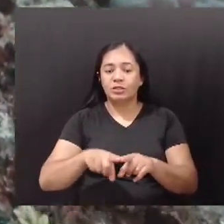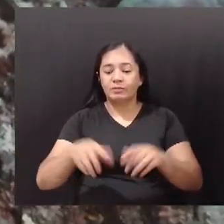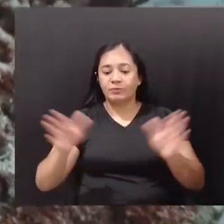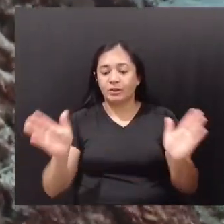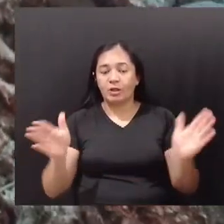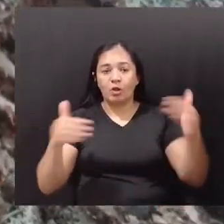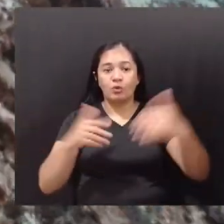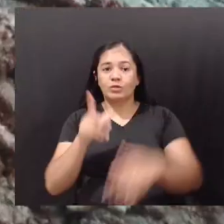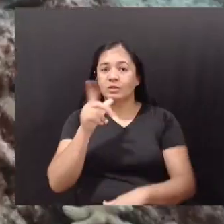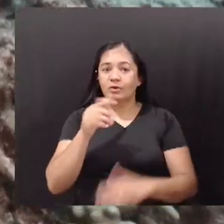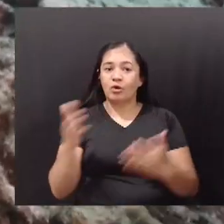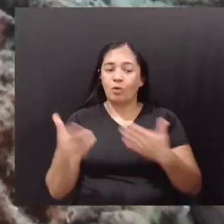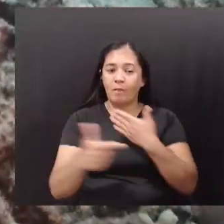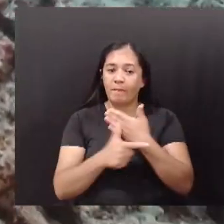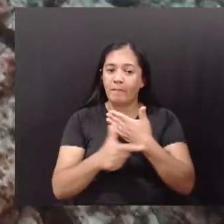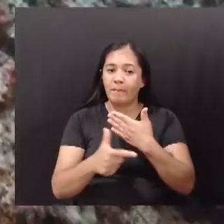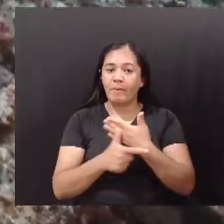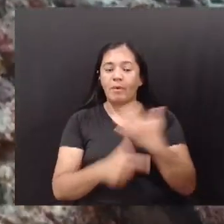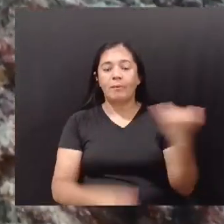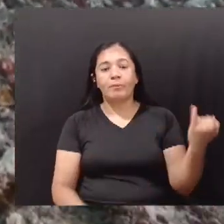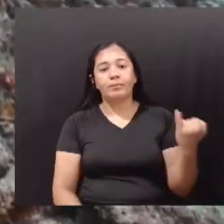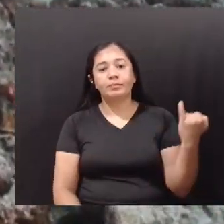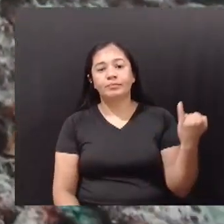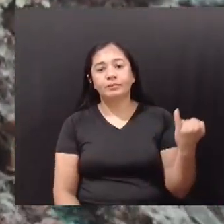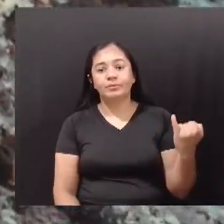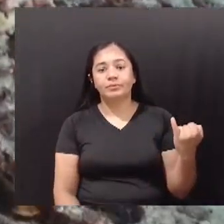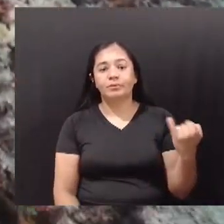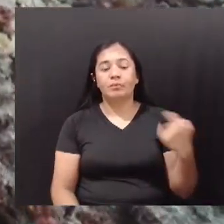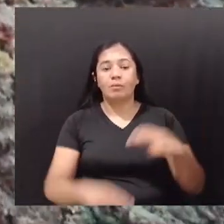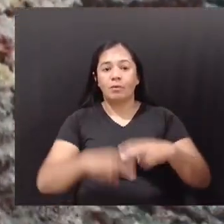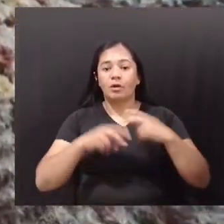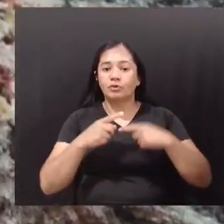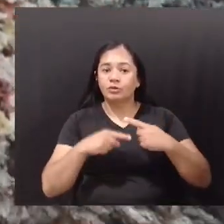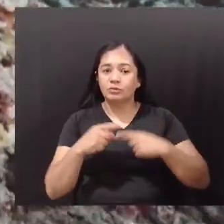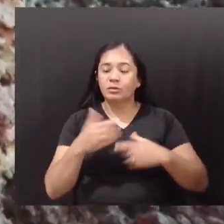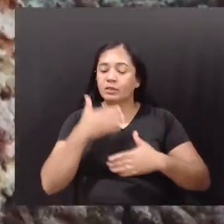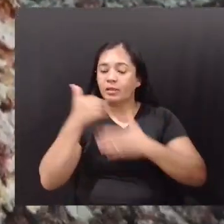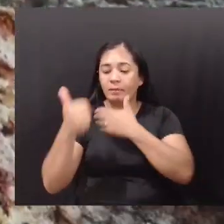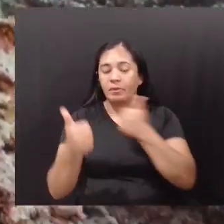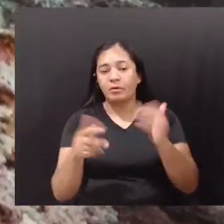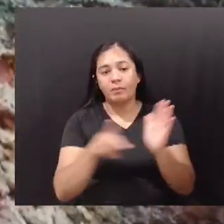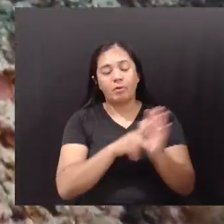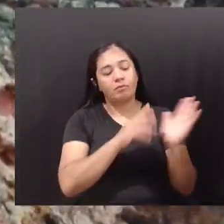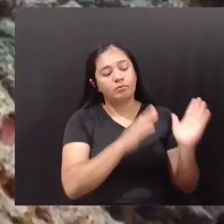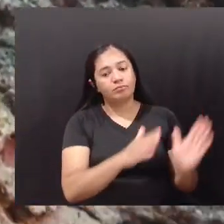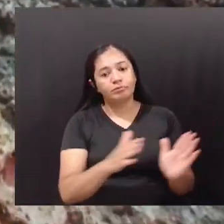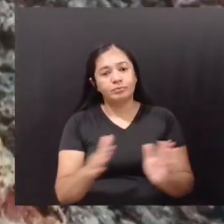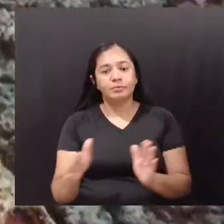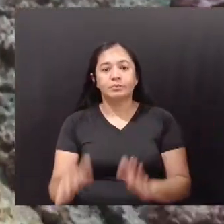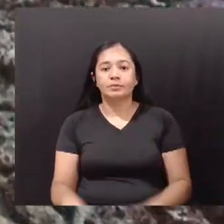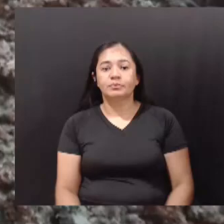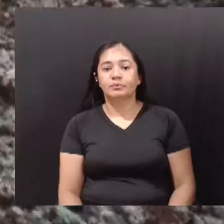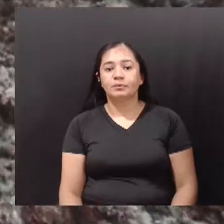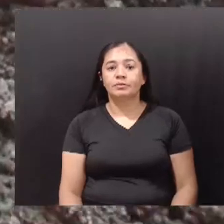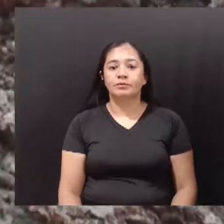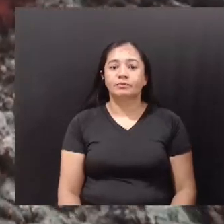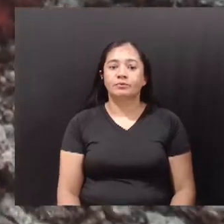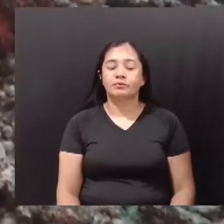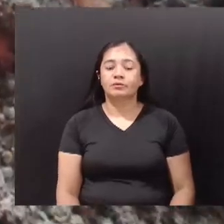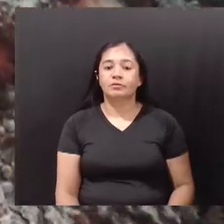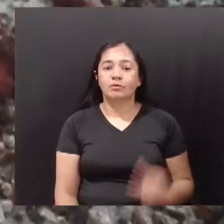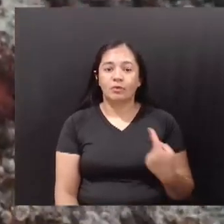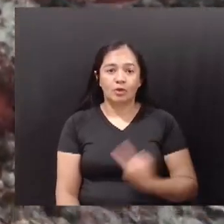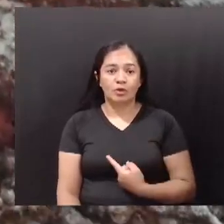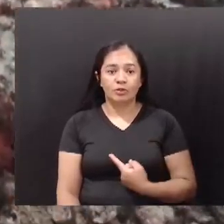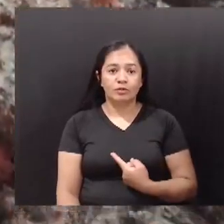papel muito importante no desenvolvimento e na melhoria desses processos. Nós, no Seneca Aquário, ficamos mais no sul